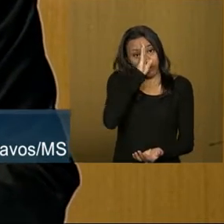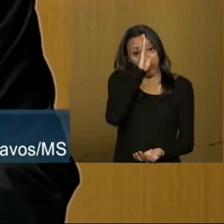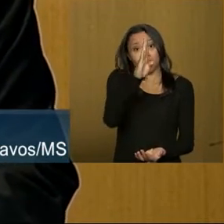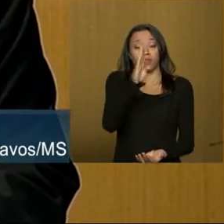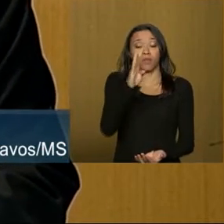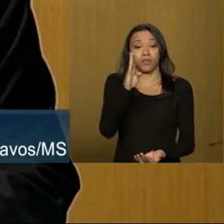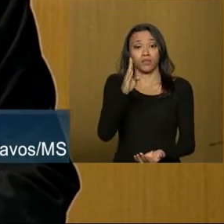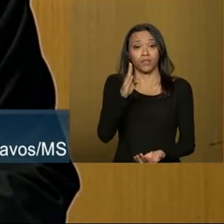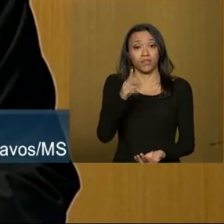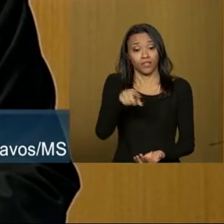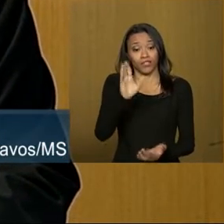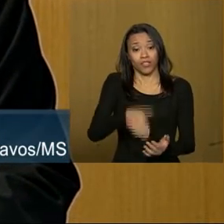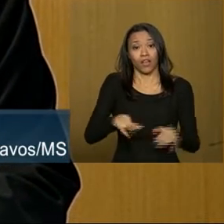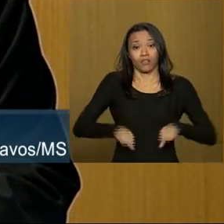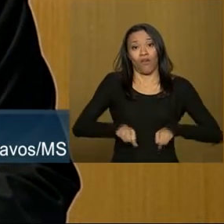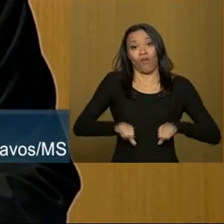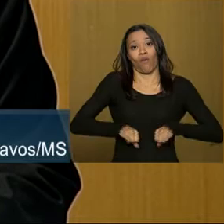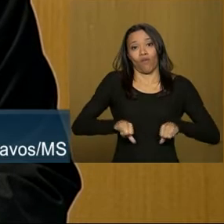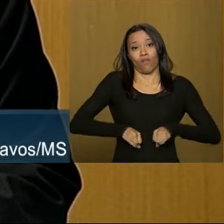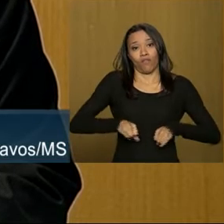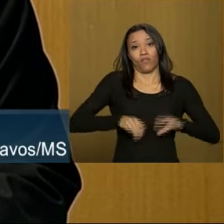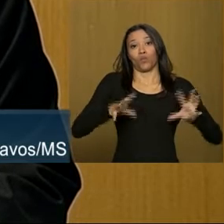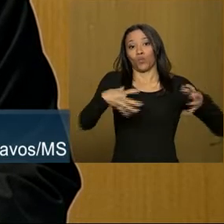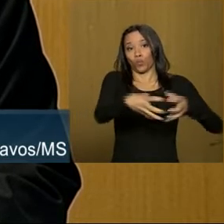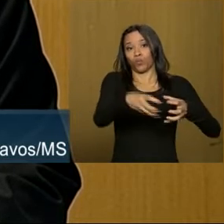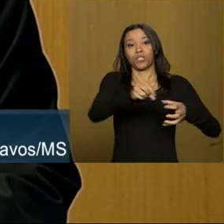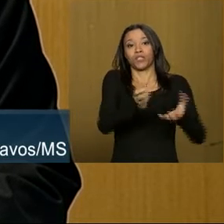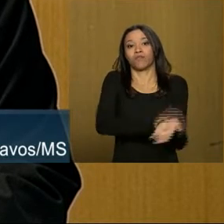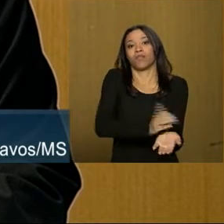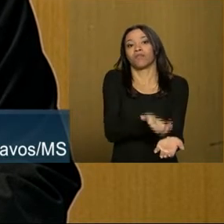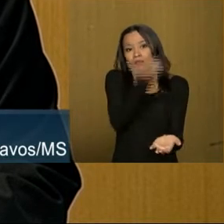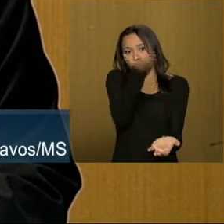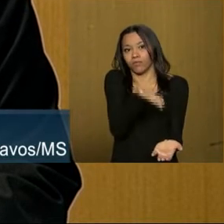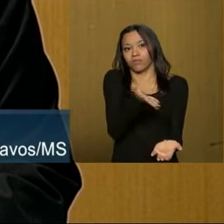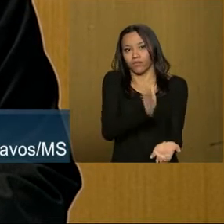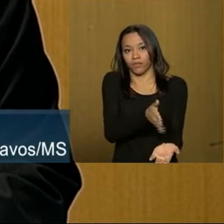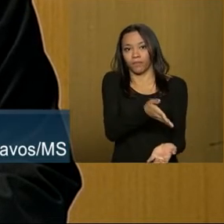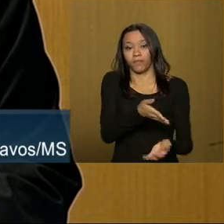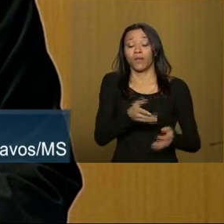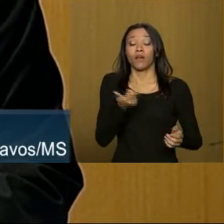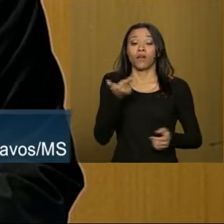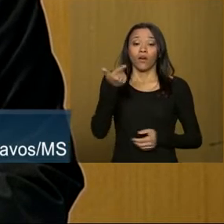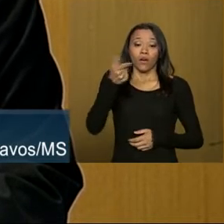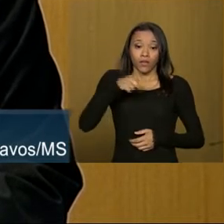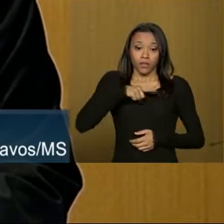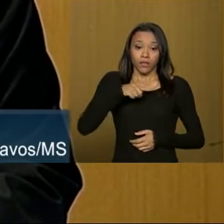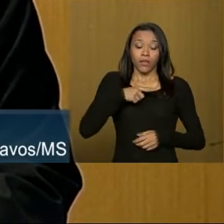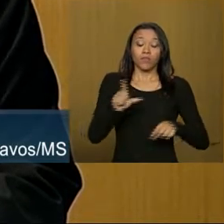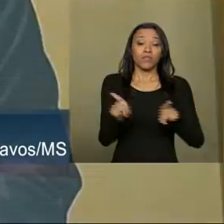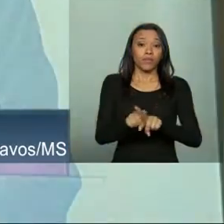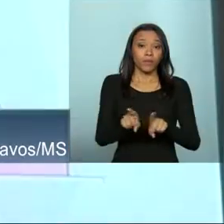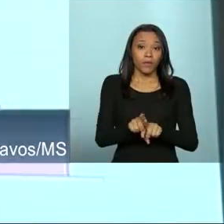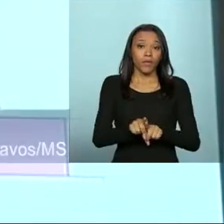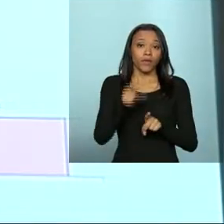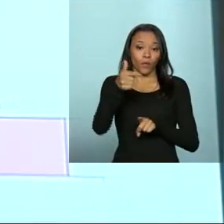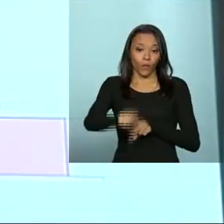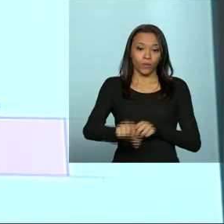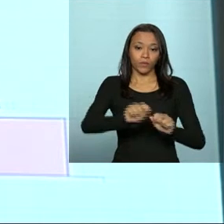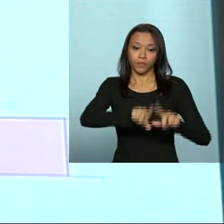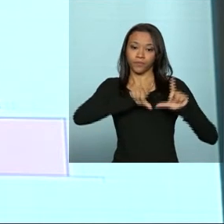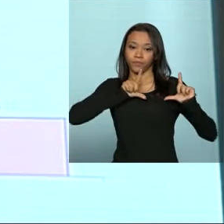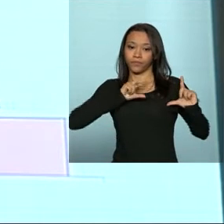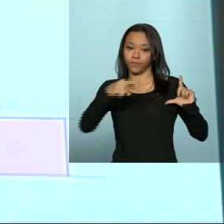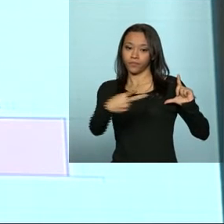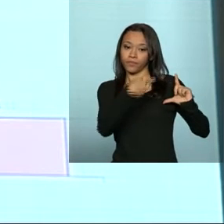já sofre de pressão alta. Próximo. Nós temos também uma diferença segundo o grau